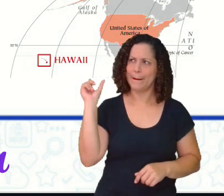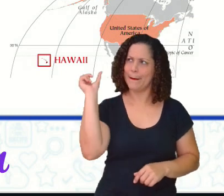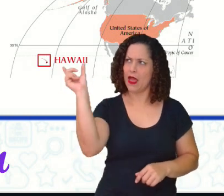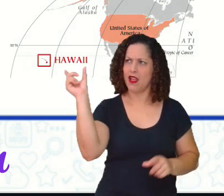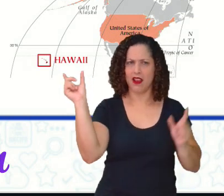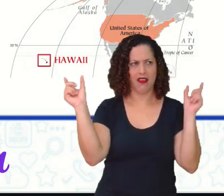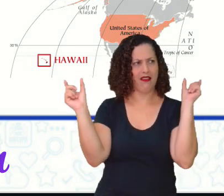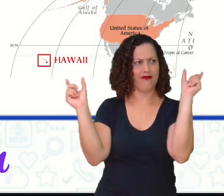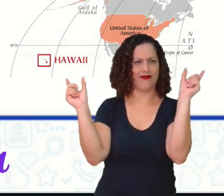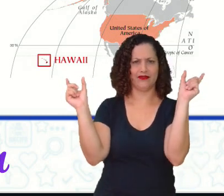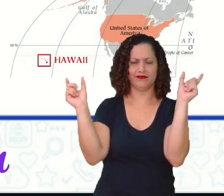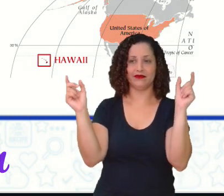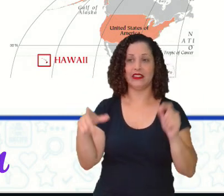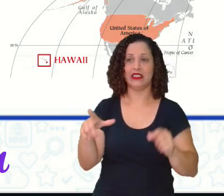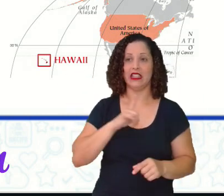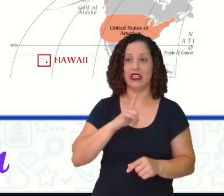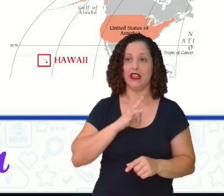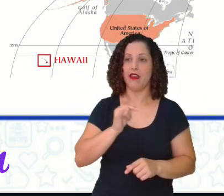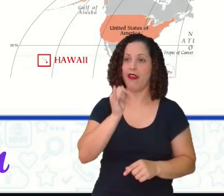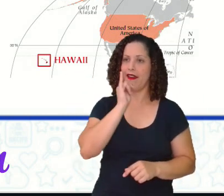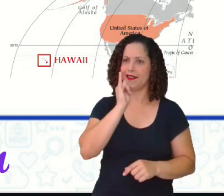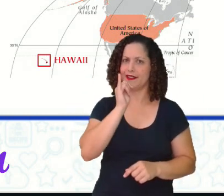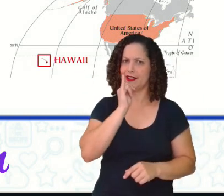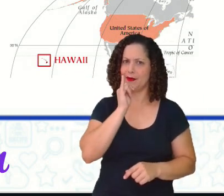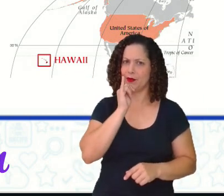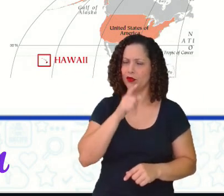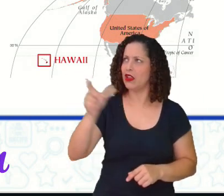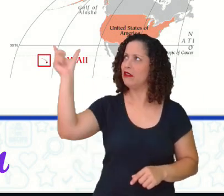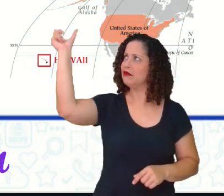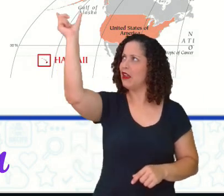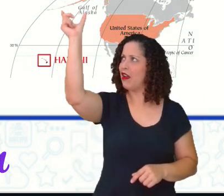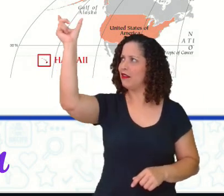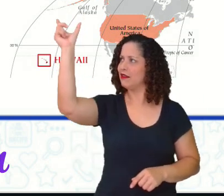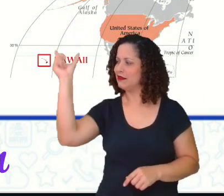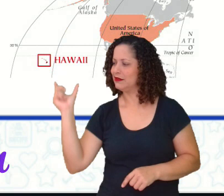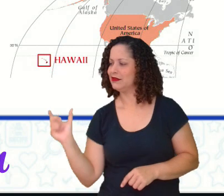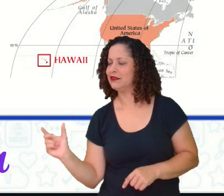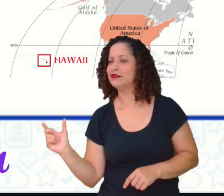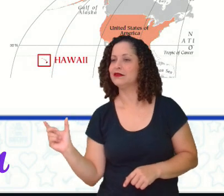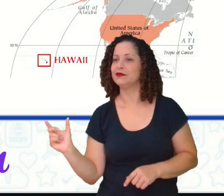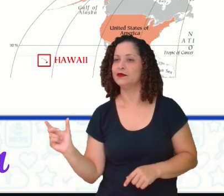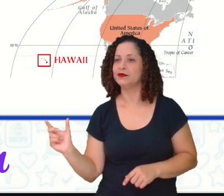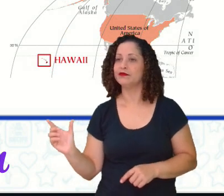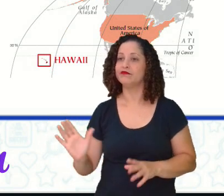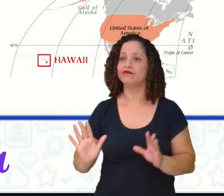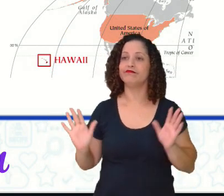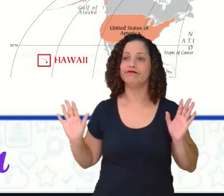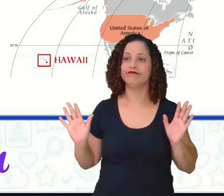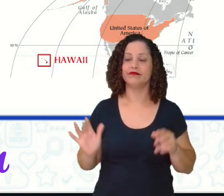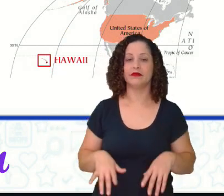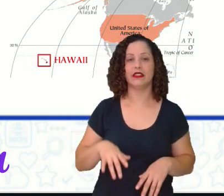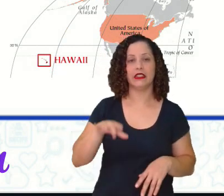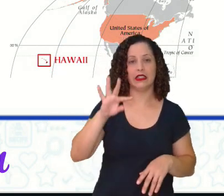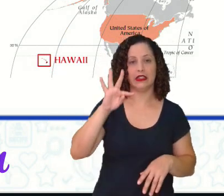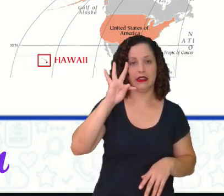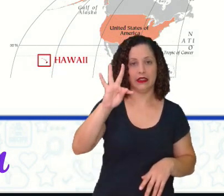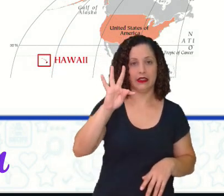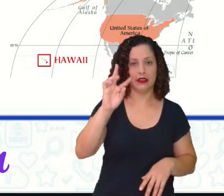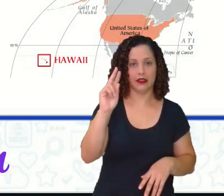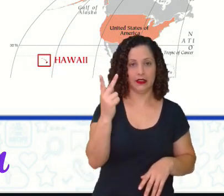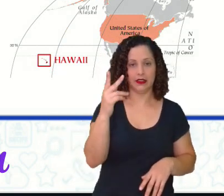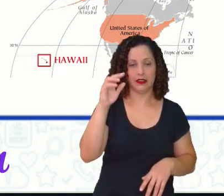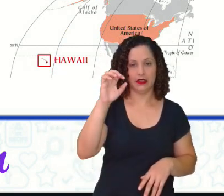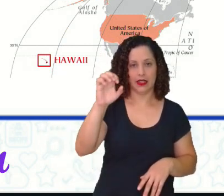aí, né? Um é book, the book, e outro é the United. Então, o book começa com letra